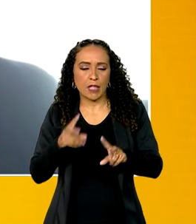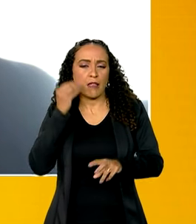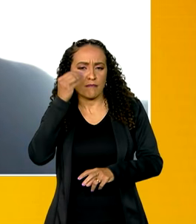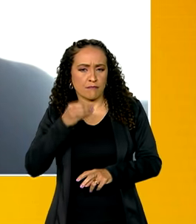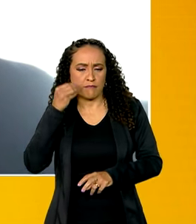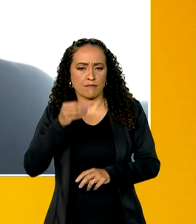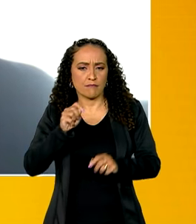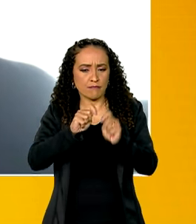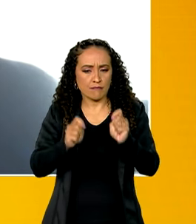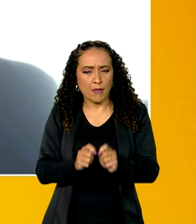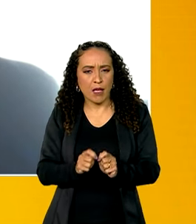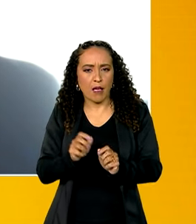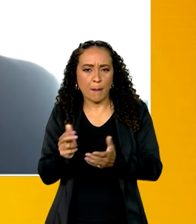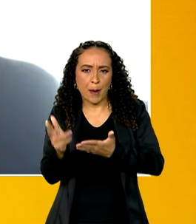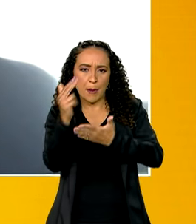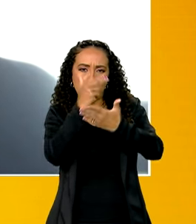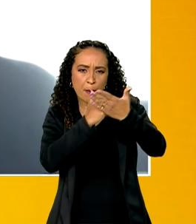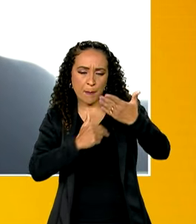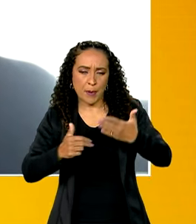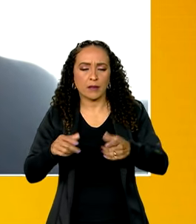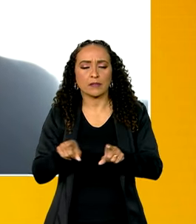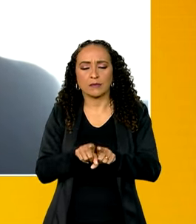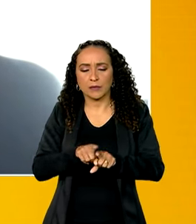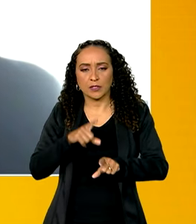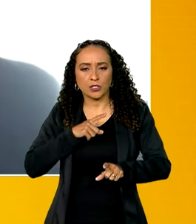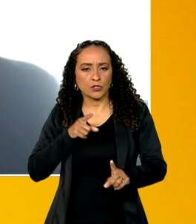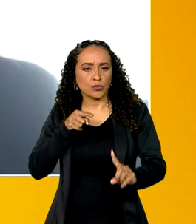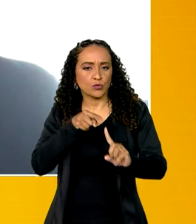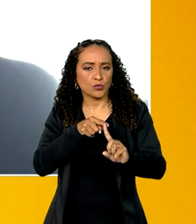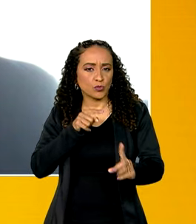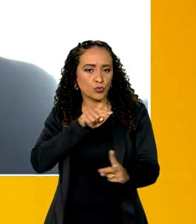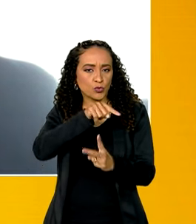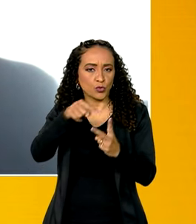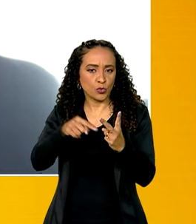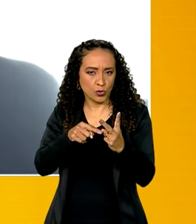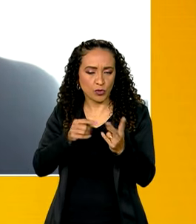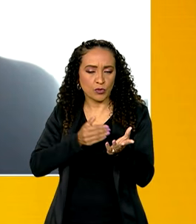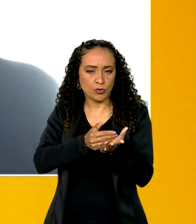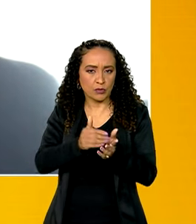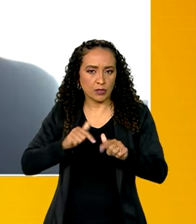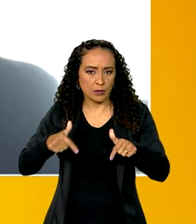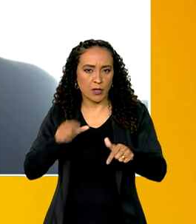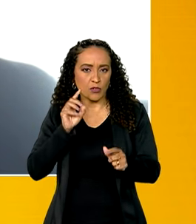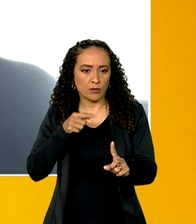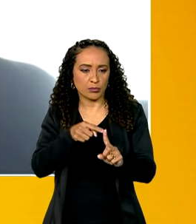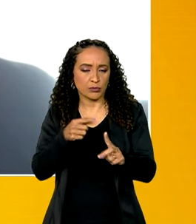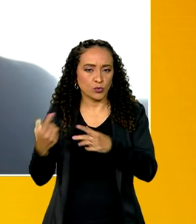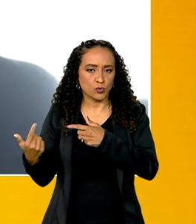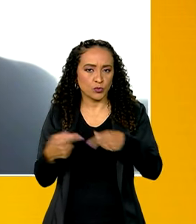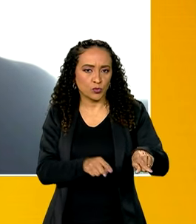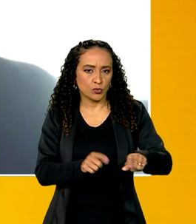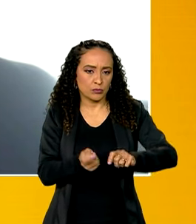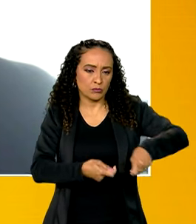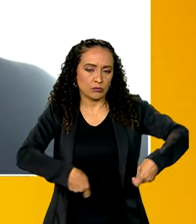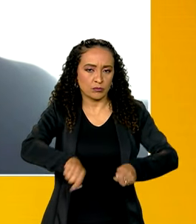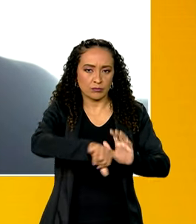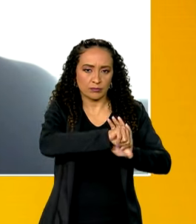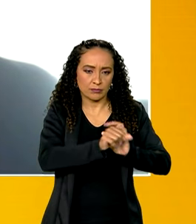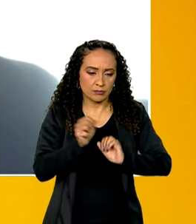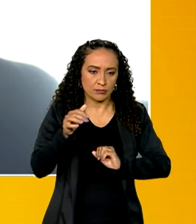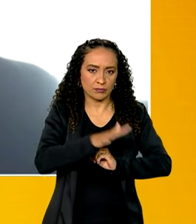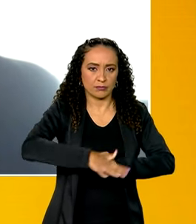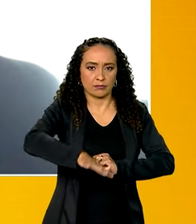de preparação de mapas, e a gente teve dois objetivos bem claros no início do trabalho, né? Não só o combate direto ao garimpo dentro da